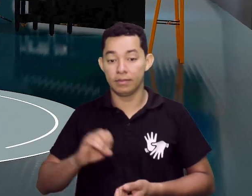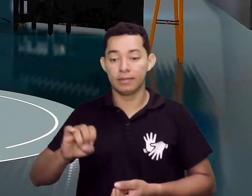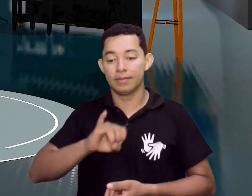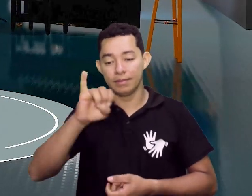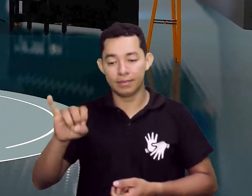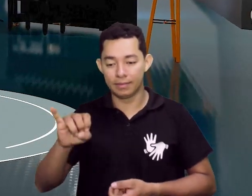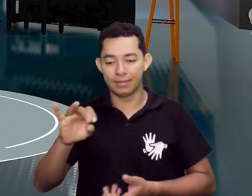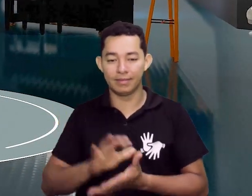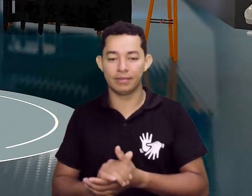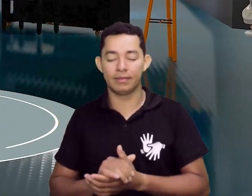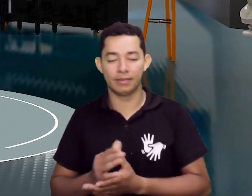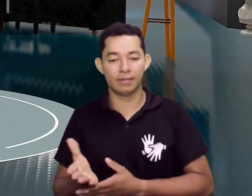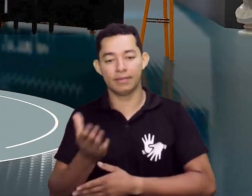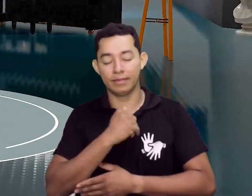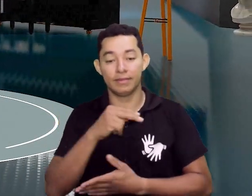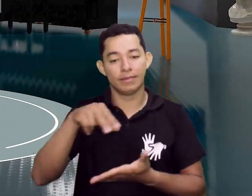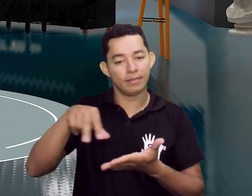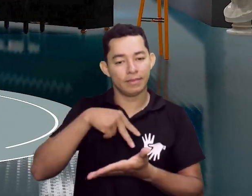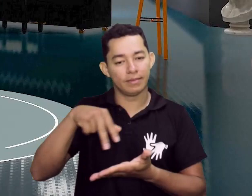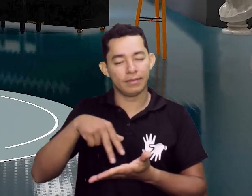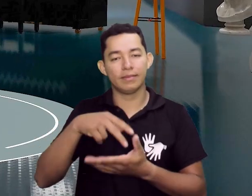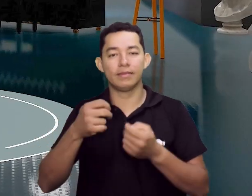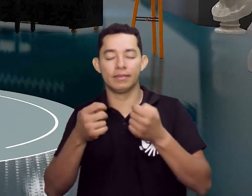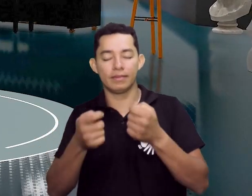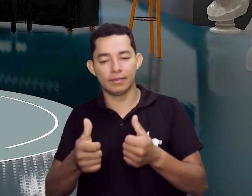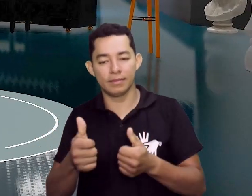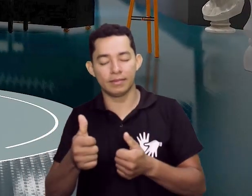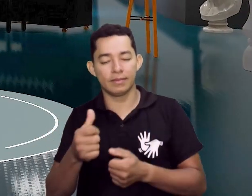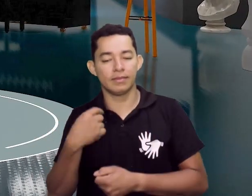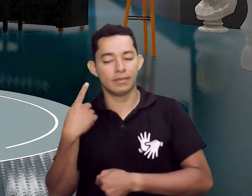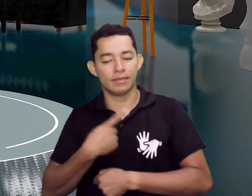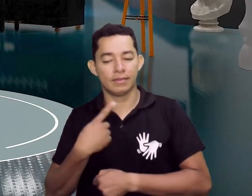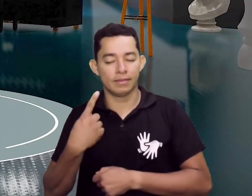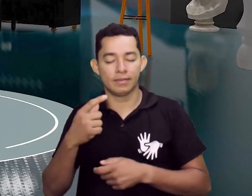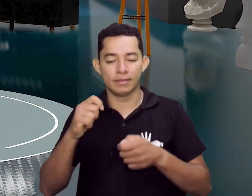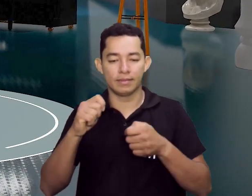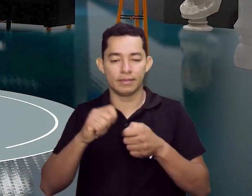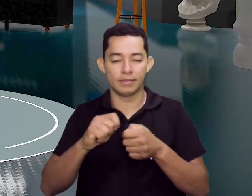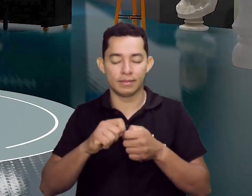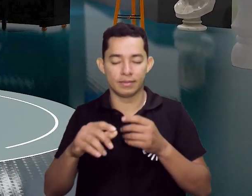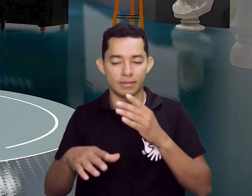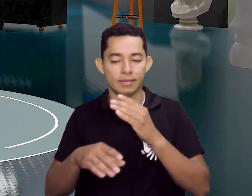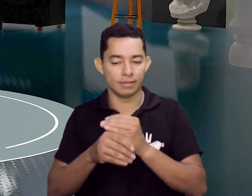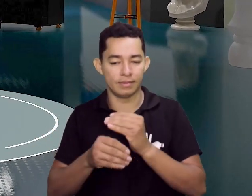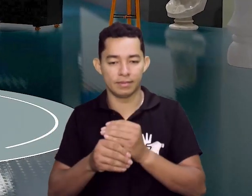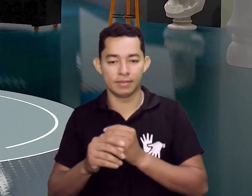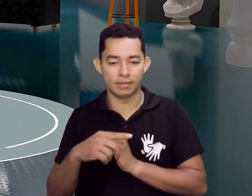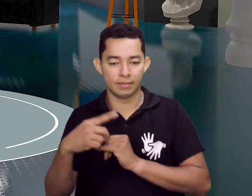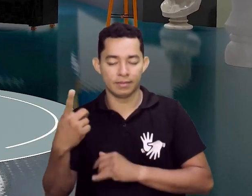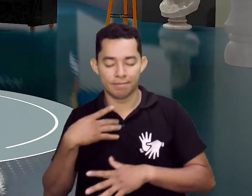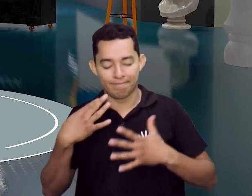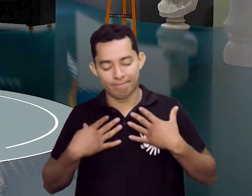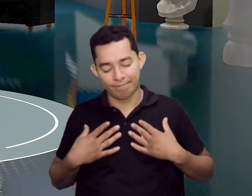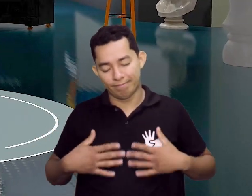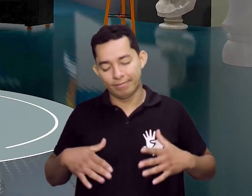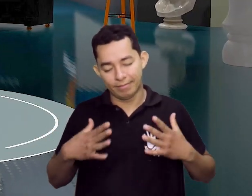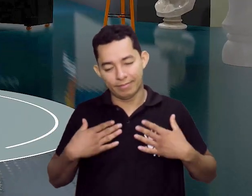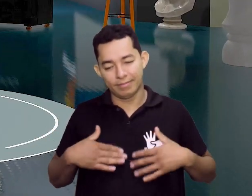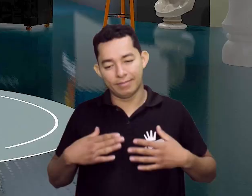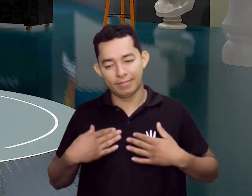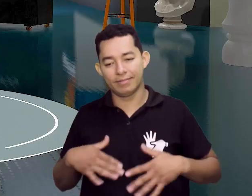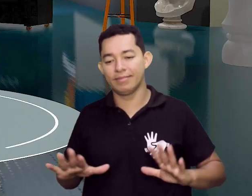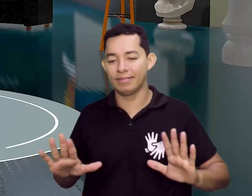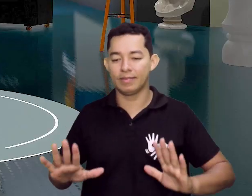Oi, gente. Bora dançar um pouquinho antes da gente fazer a nossa revisão? Só para a gente ficar mais, né,